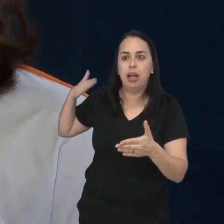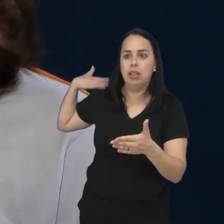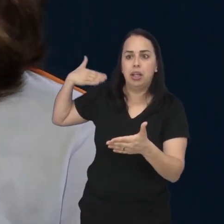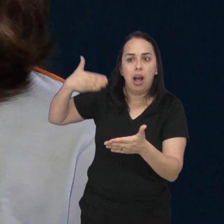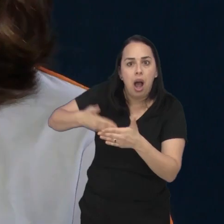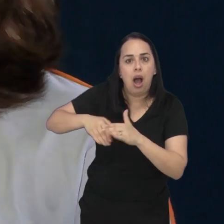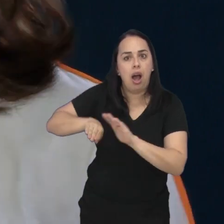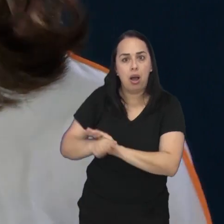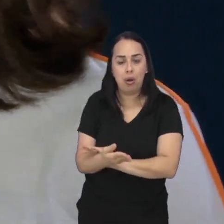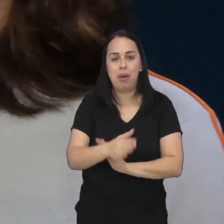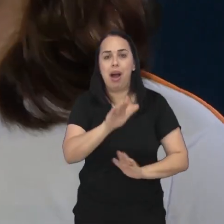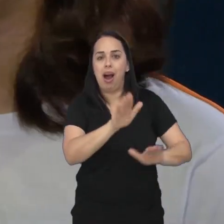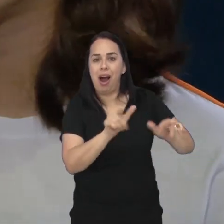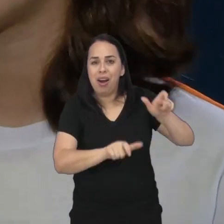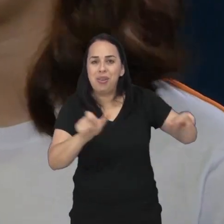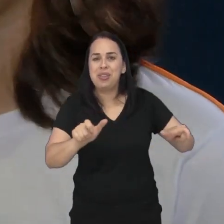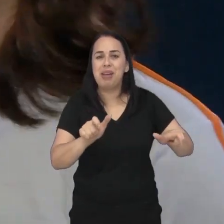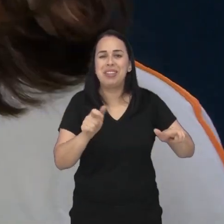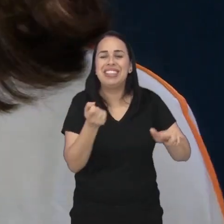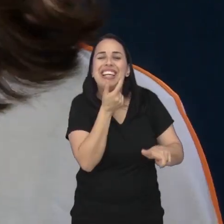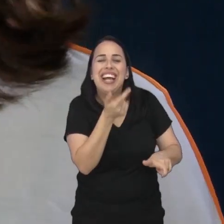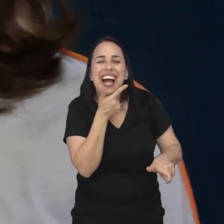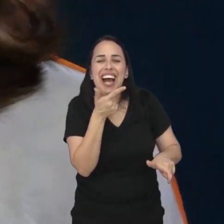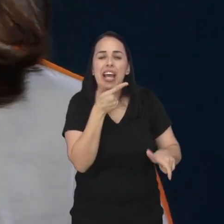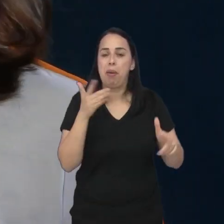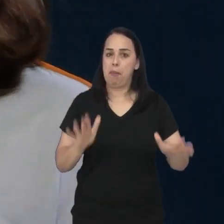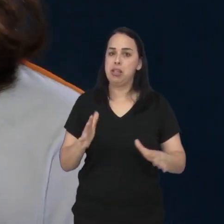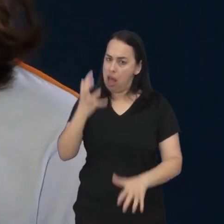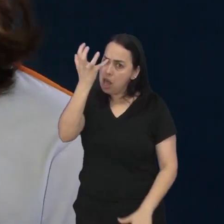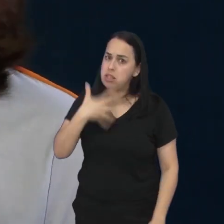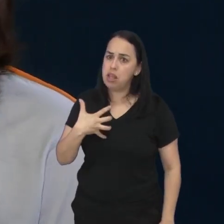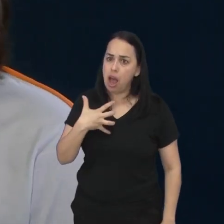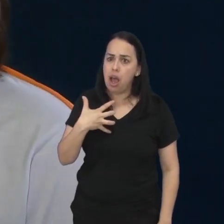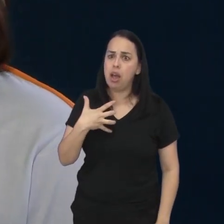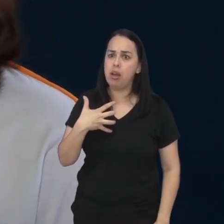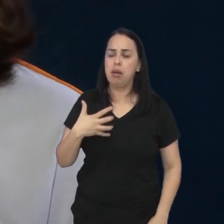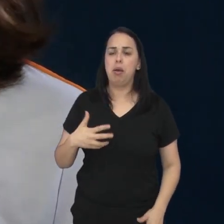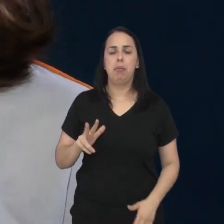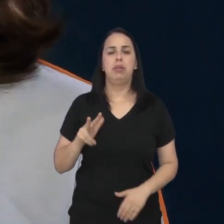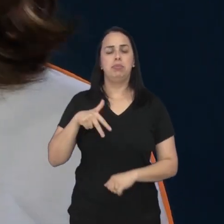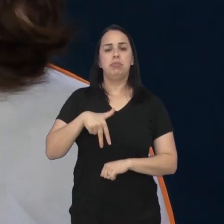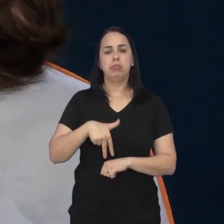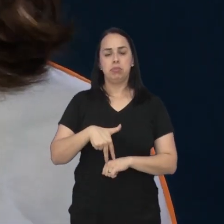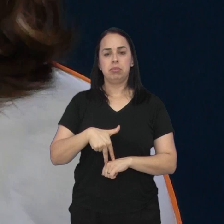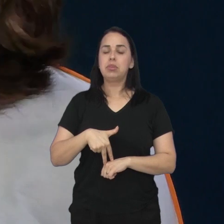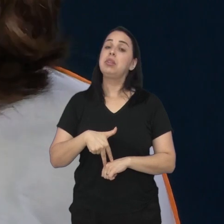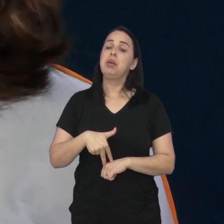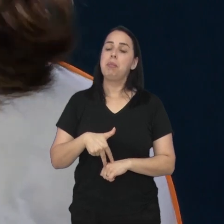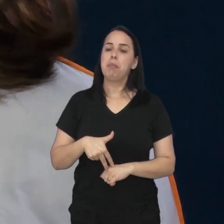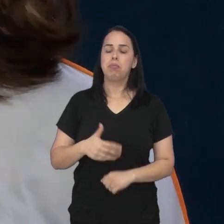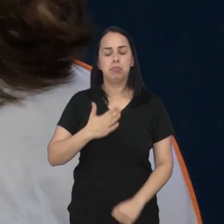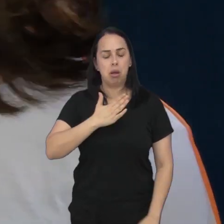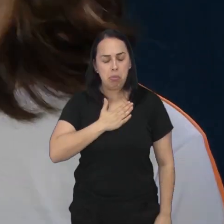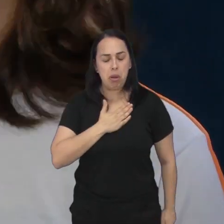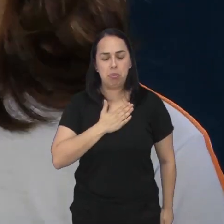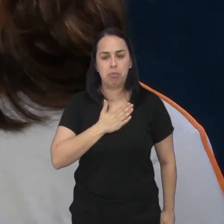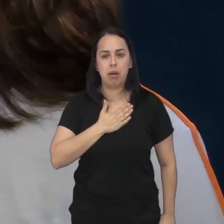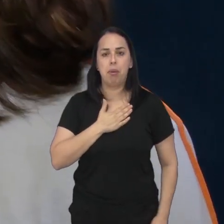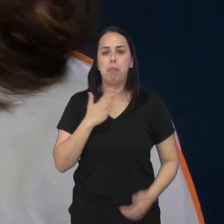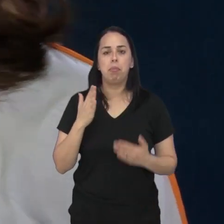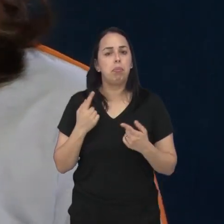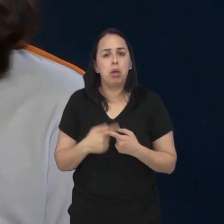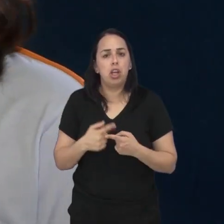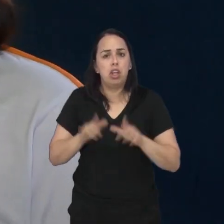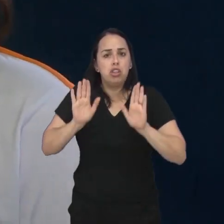né? Assim, meus amigos, às vezes, eles ficam rindo, mas eu acho muito sério a gente manter a postura, por causa